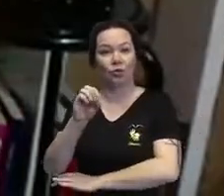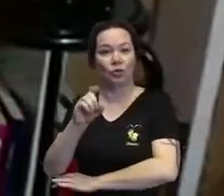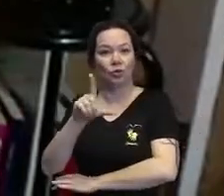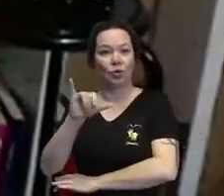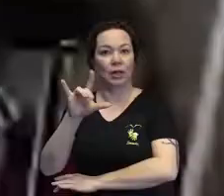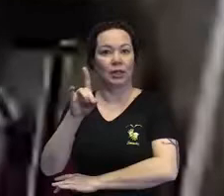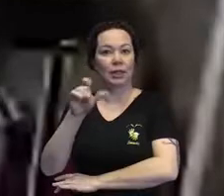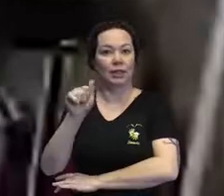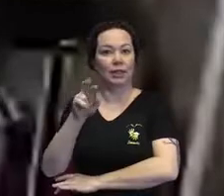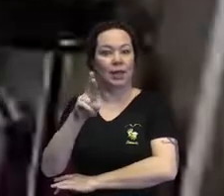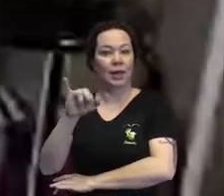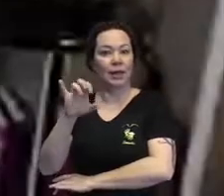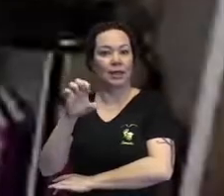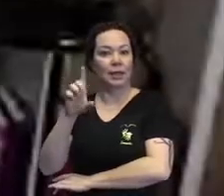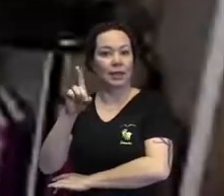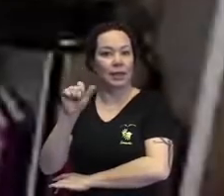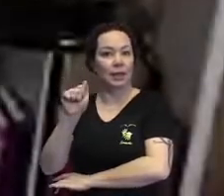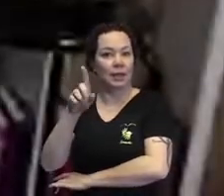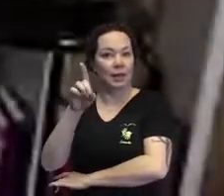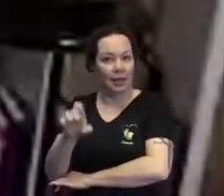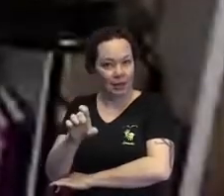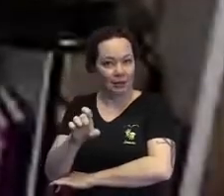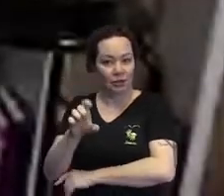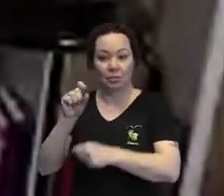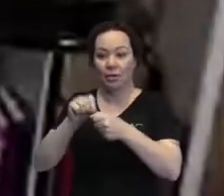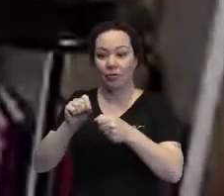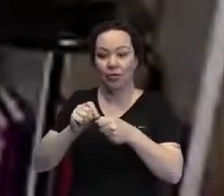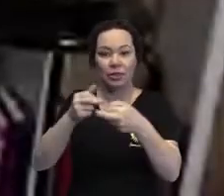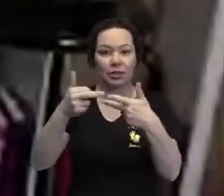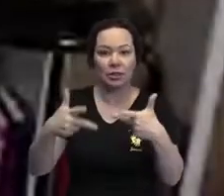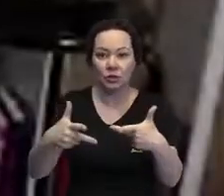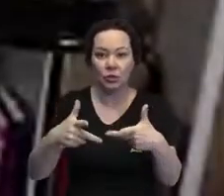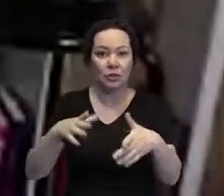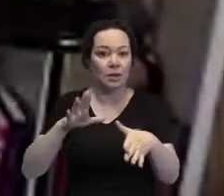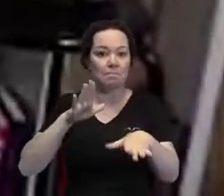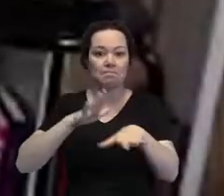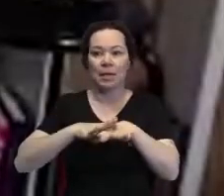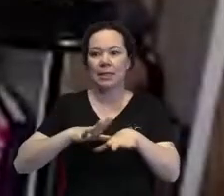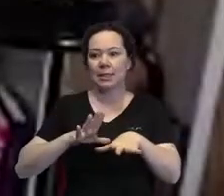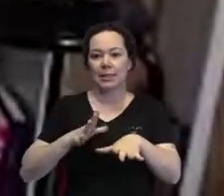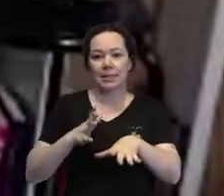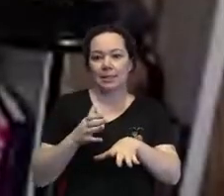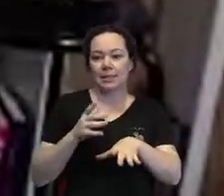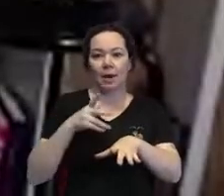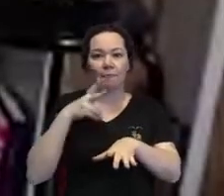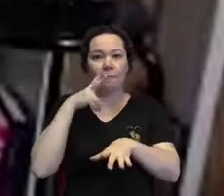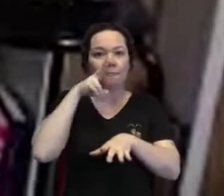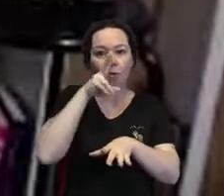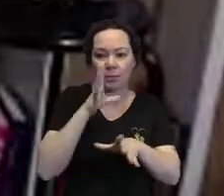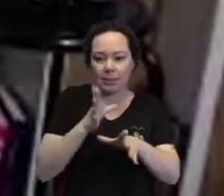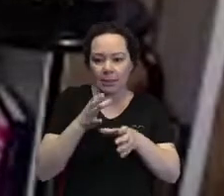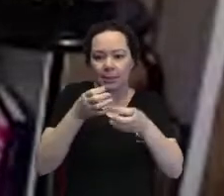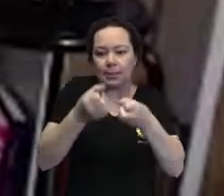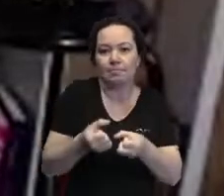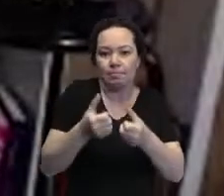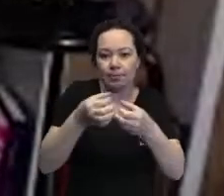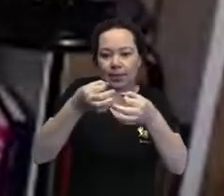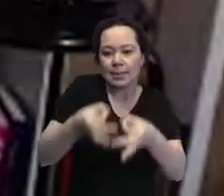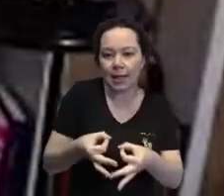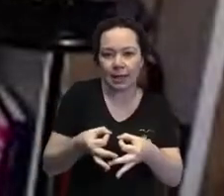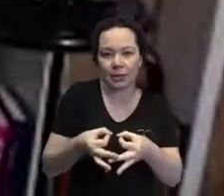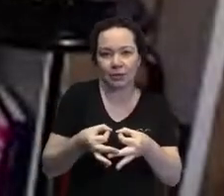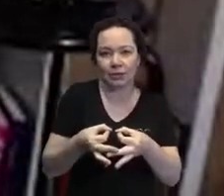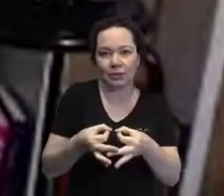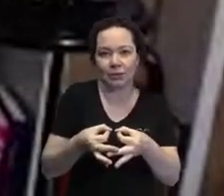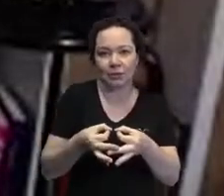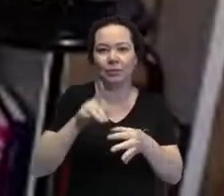melequenta e fique um pouco mais sólida dentro do que nós precisamos. É super importante que você que está assistindo a